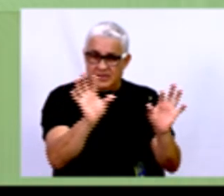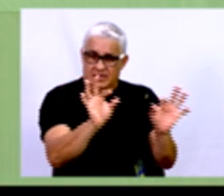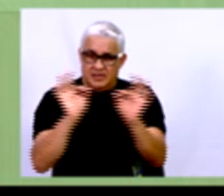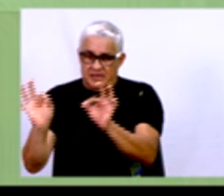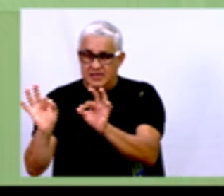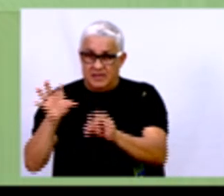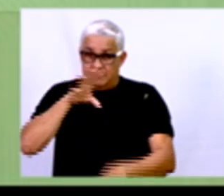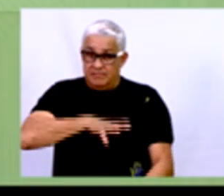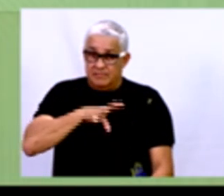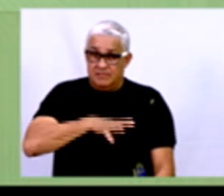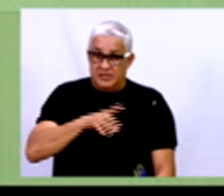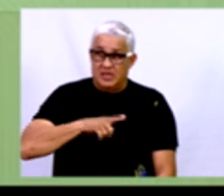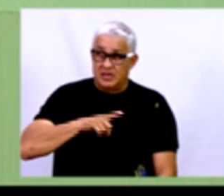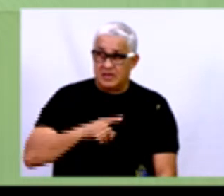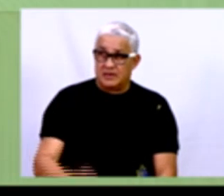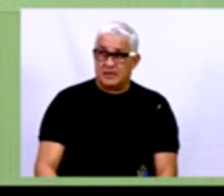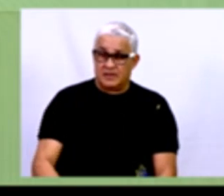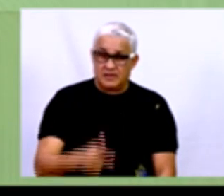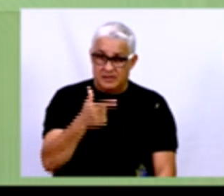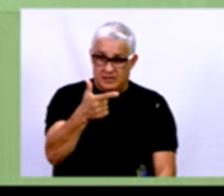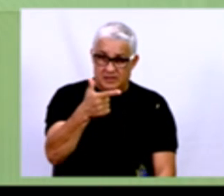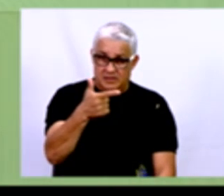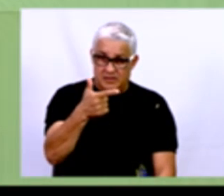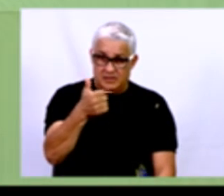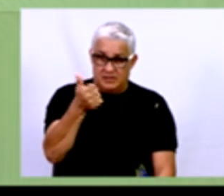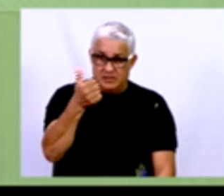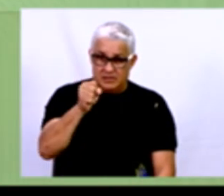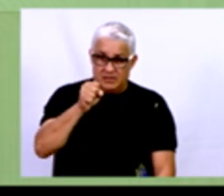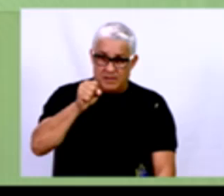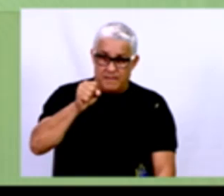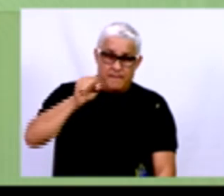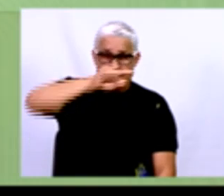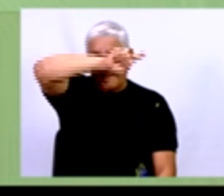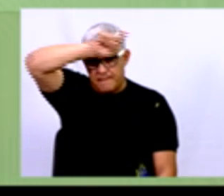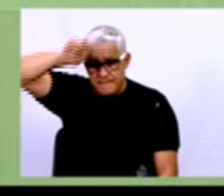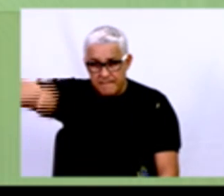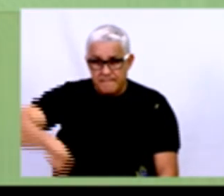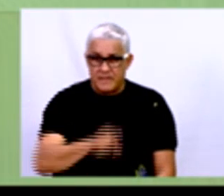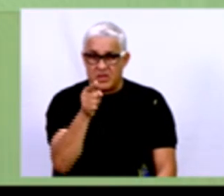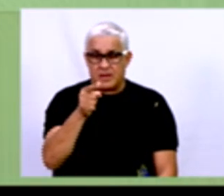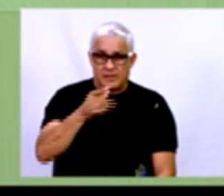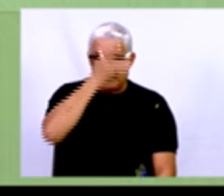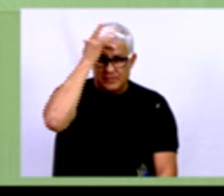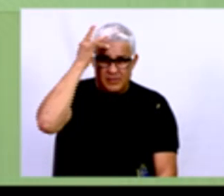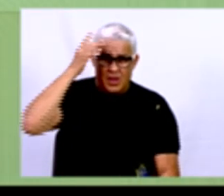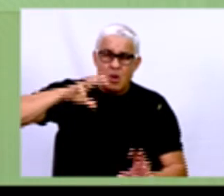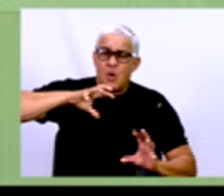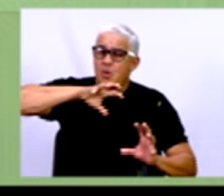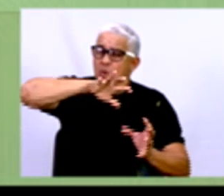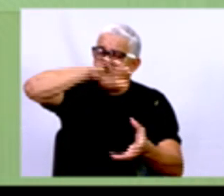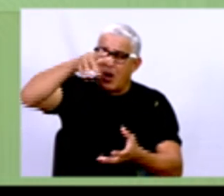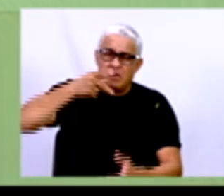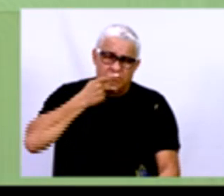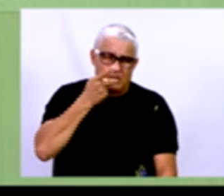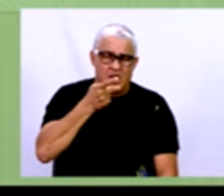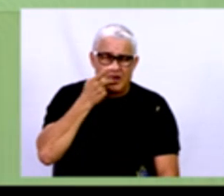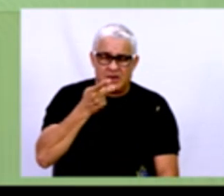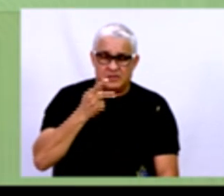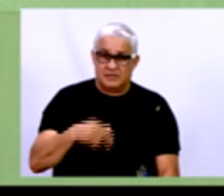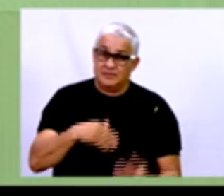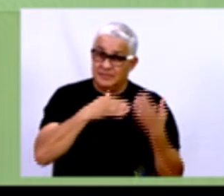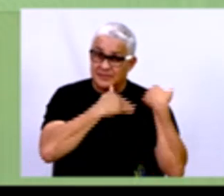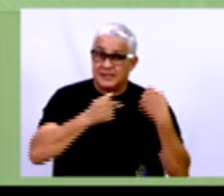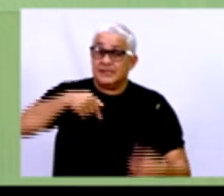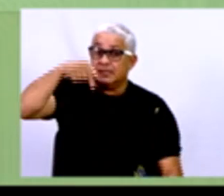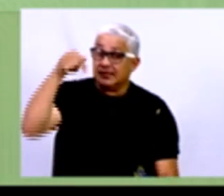Então, a língua portuguesa tem cerca de 218 milhões de falantes no mundo inteiro. E o grande